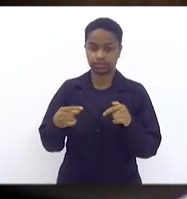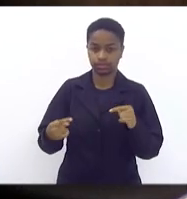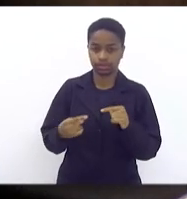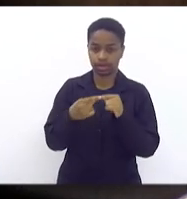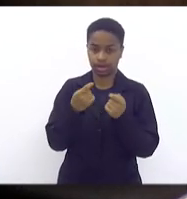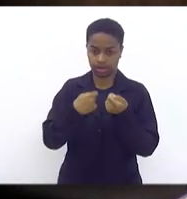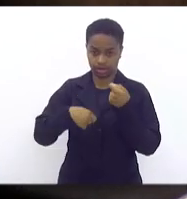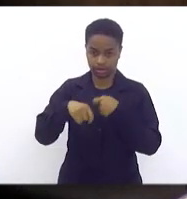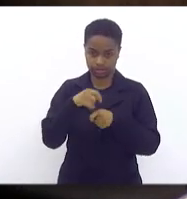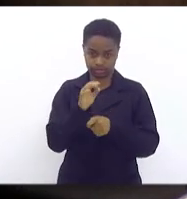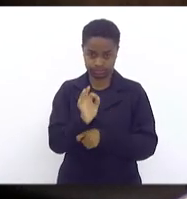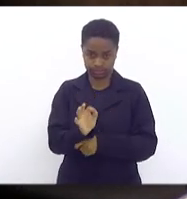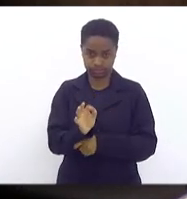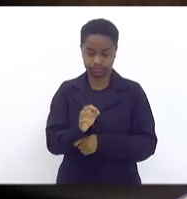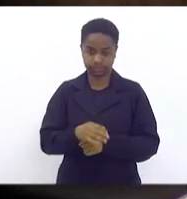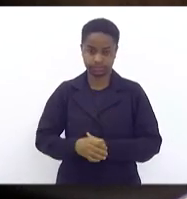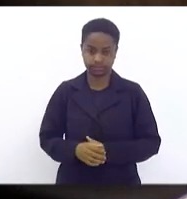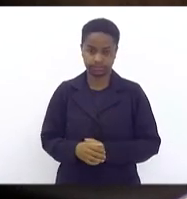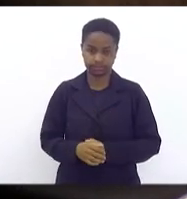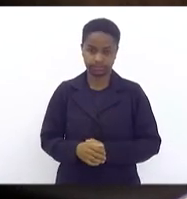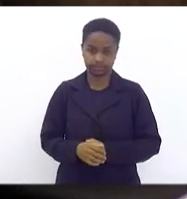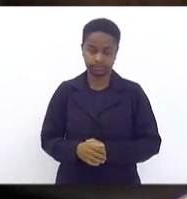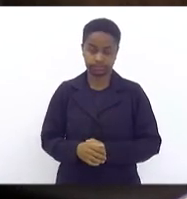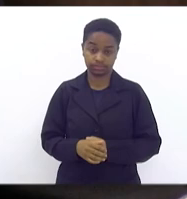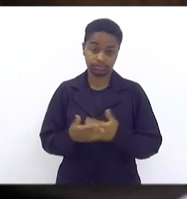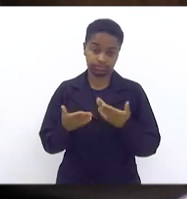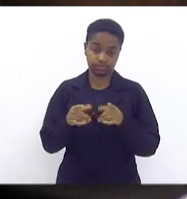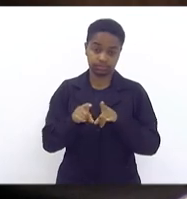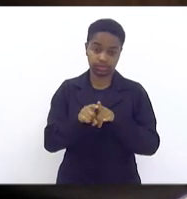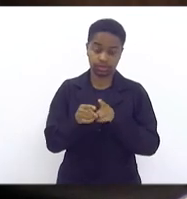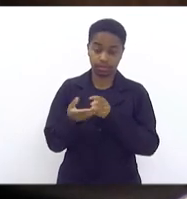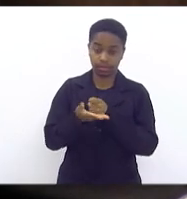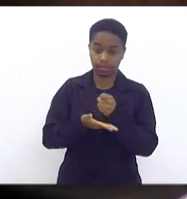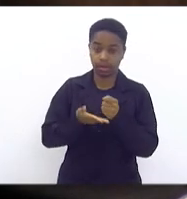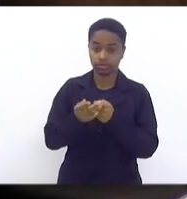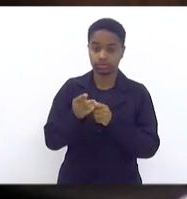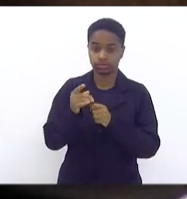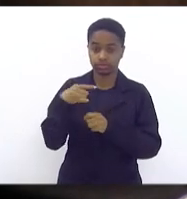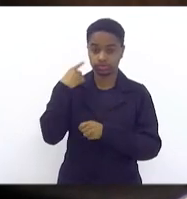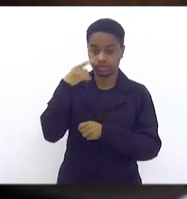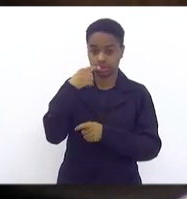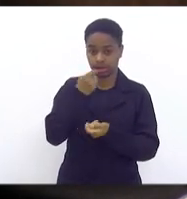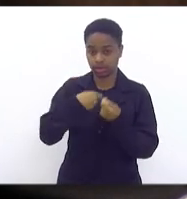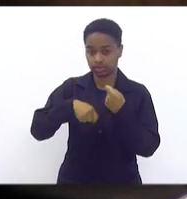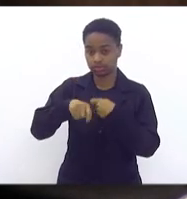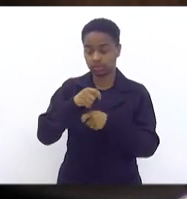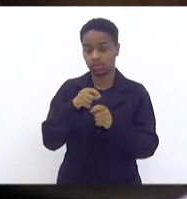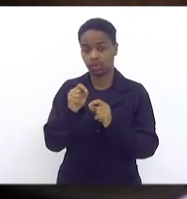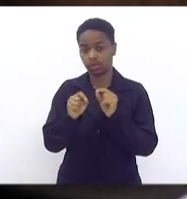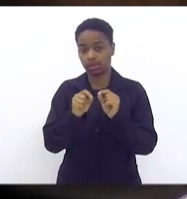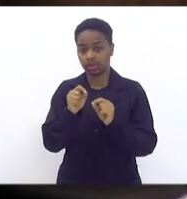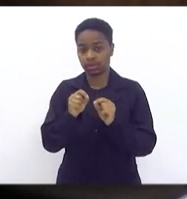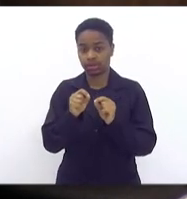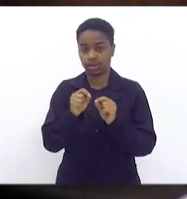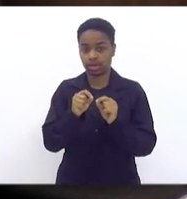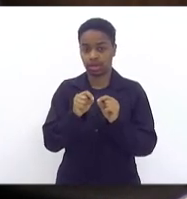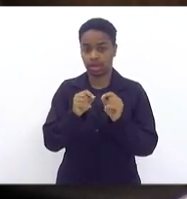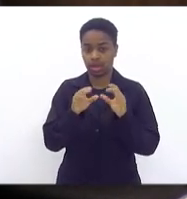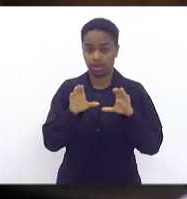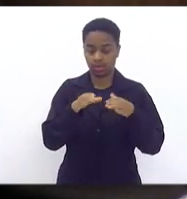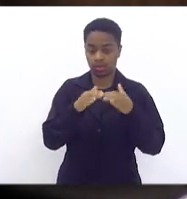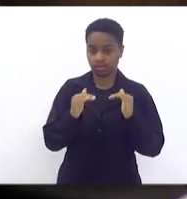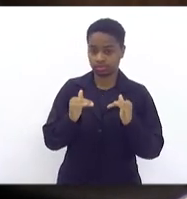administrativa e princípio básico do Direito Administrativo é que as autoridades e